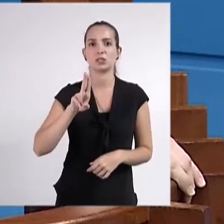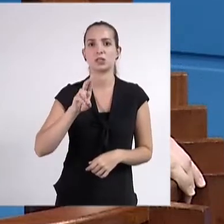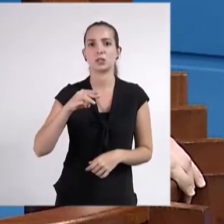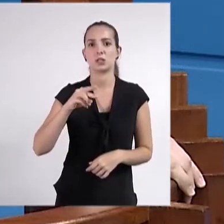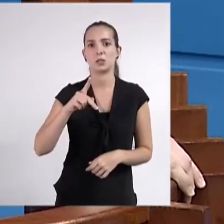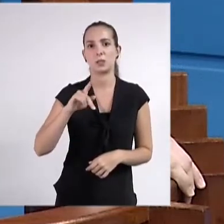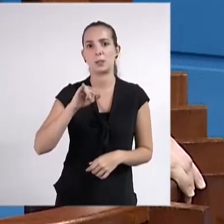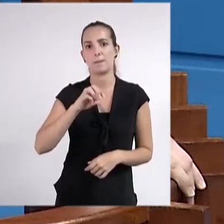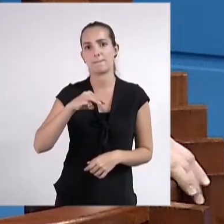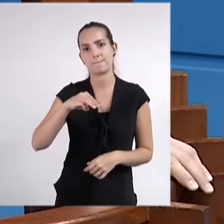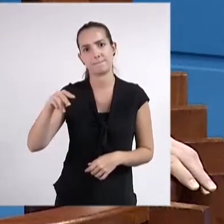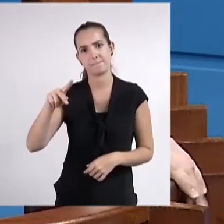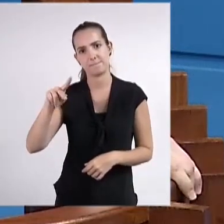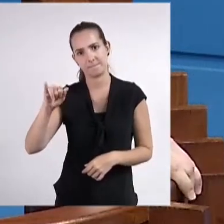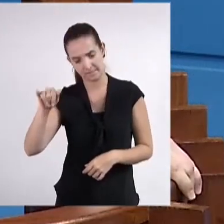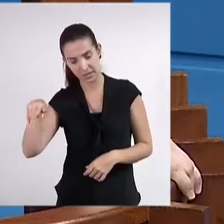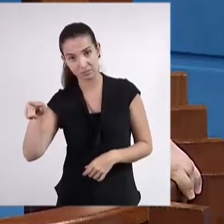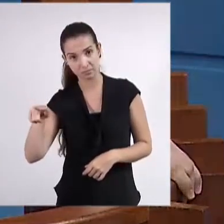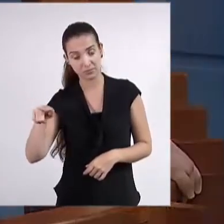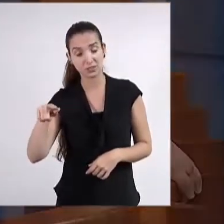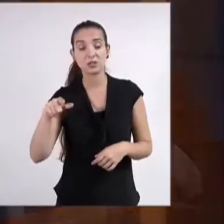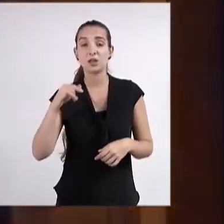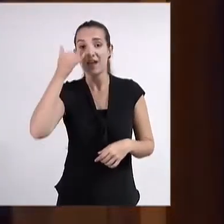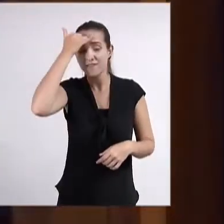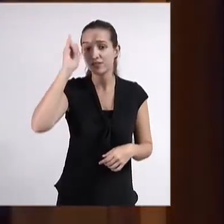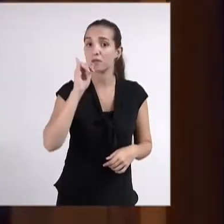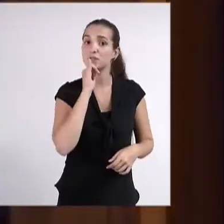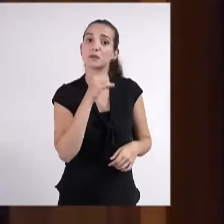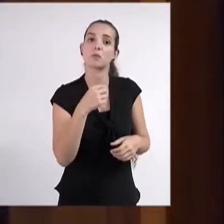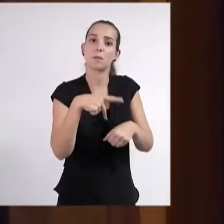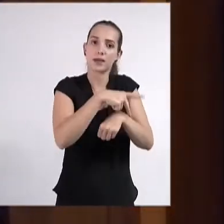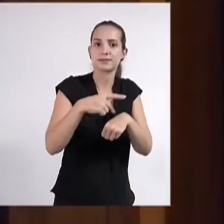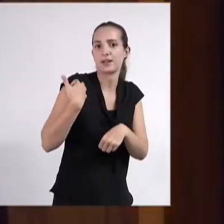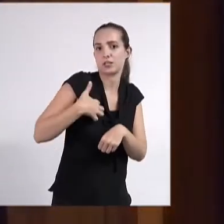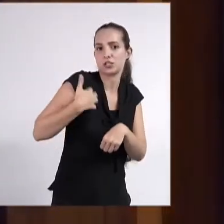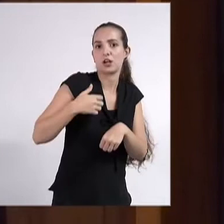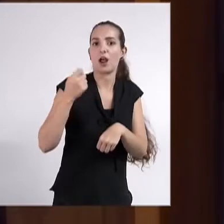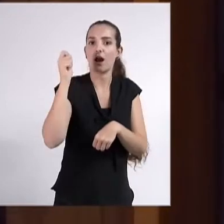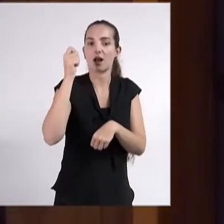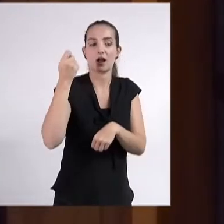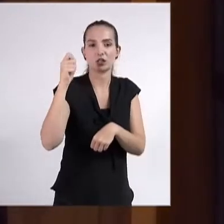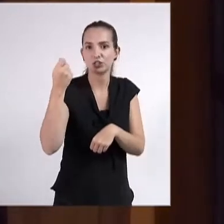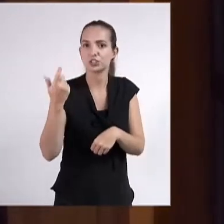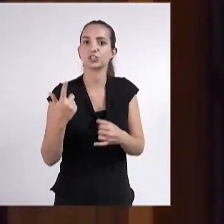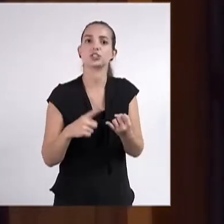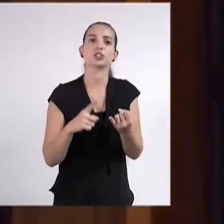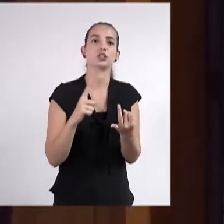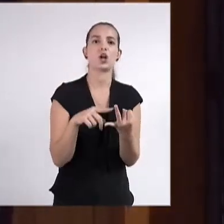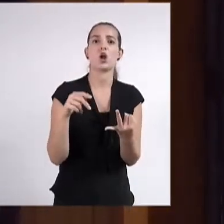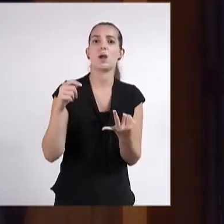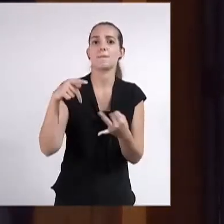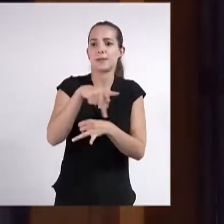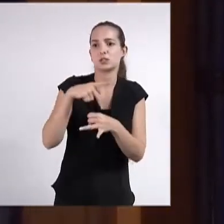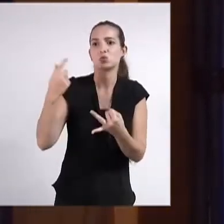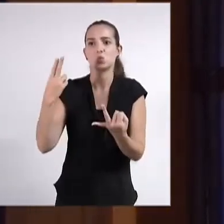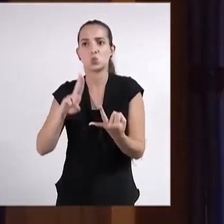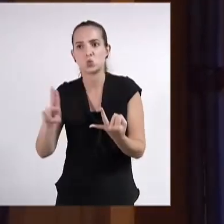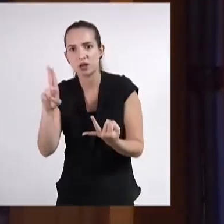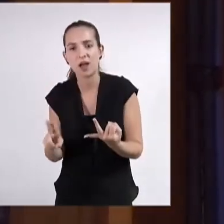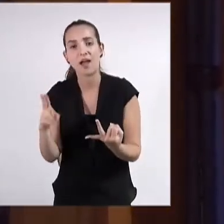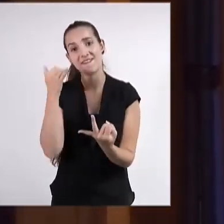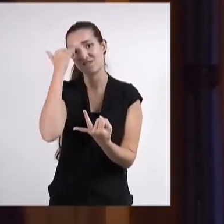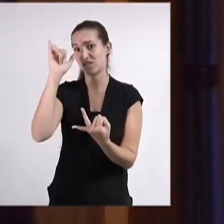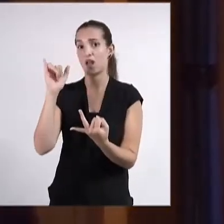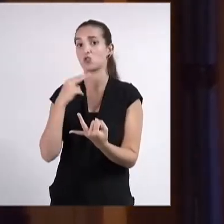isso foi sendo tirado pelos governos que sucederam o governo do presidente Fernando Henrique Cardoso, de maneira que talvez hoje